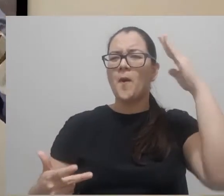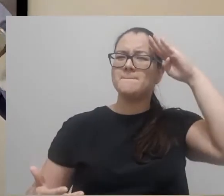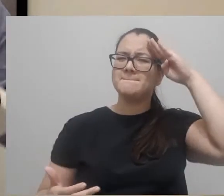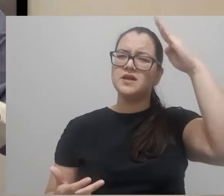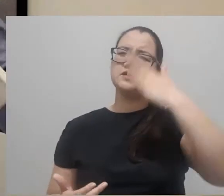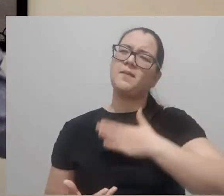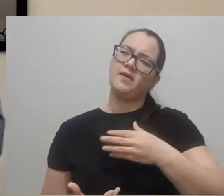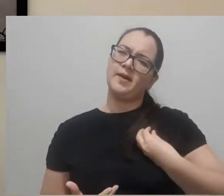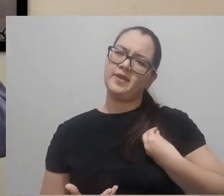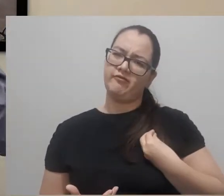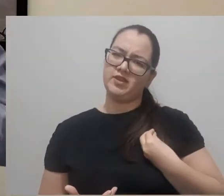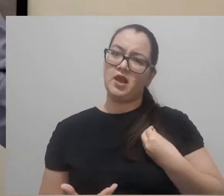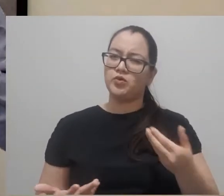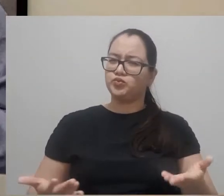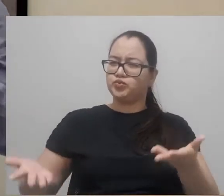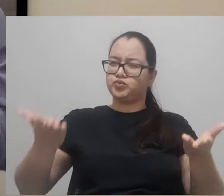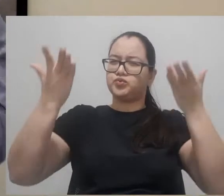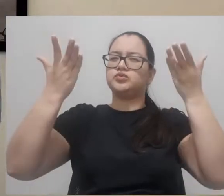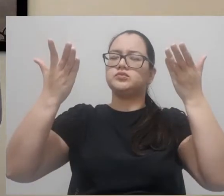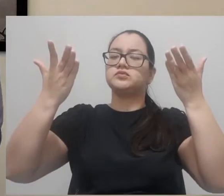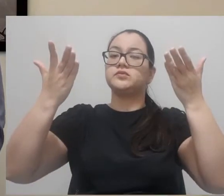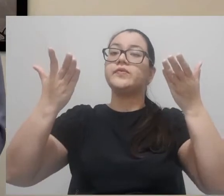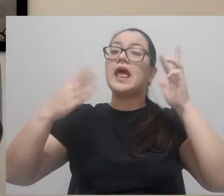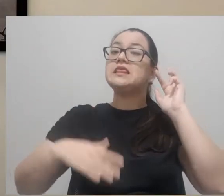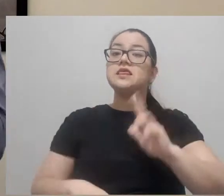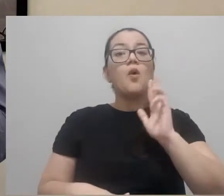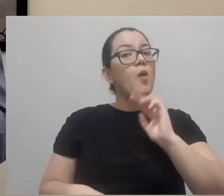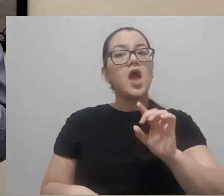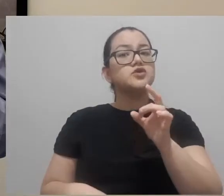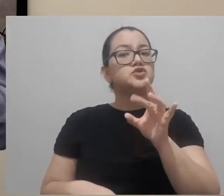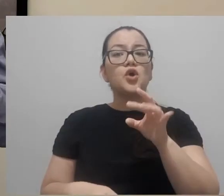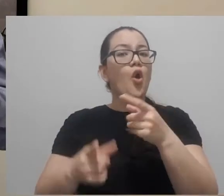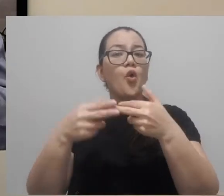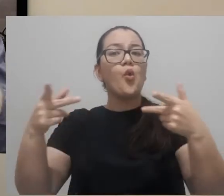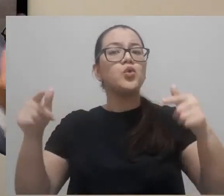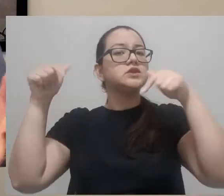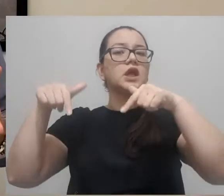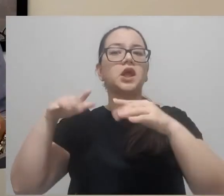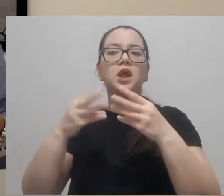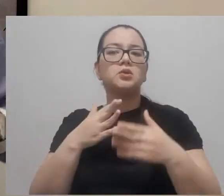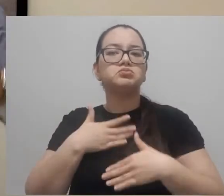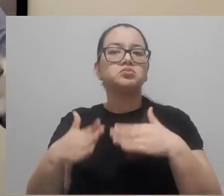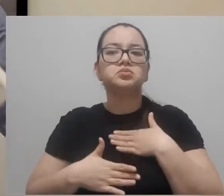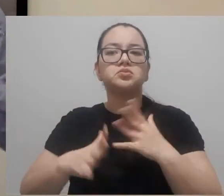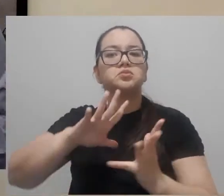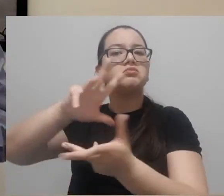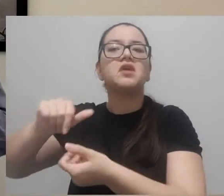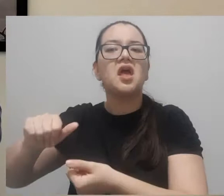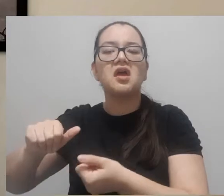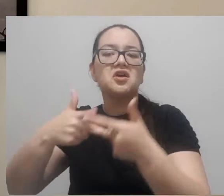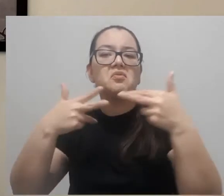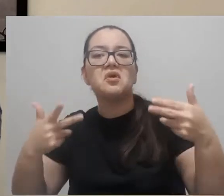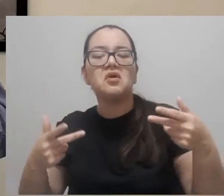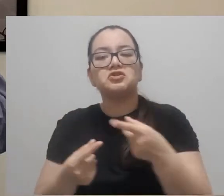se refere apenas àquilo que é material, bens, dinheiro, posses. Tudo aquilo